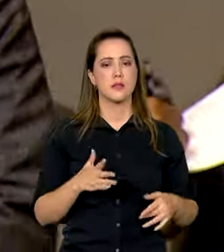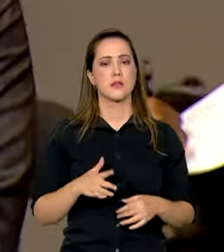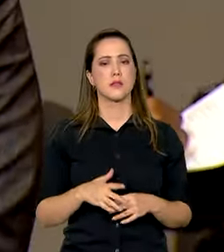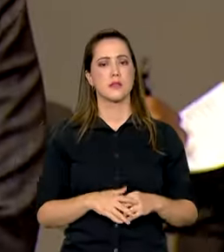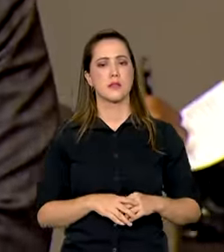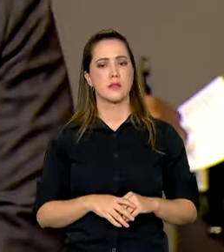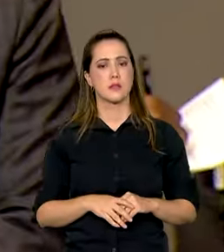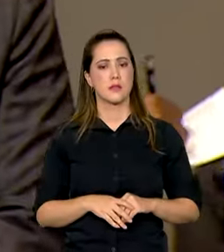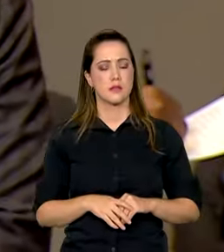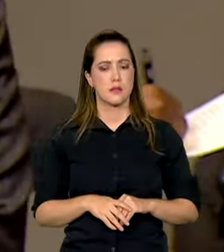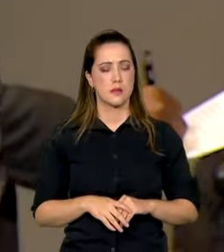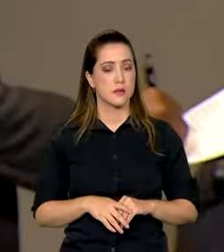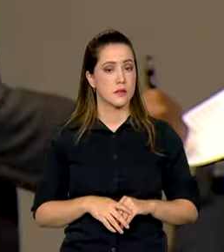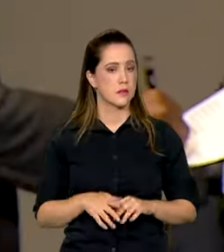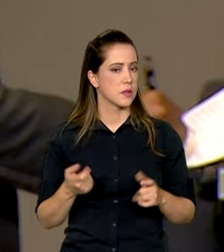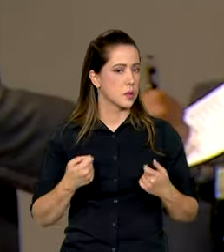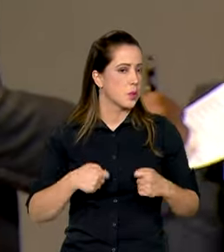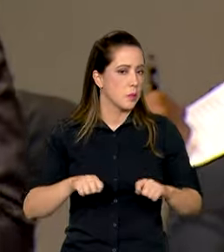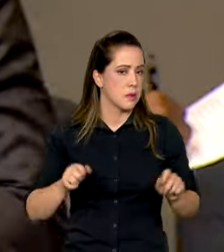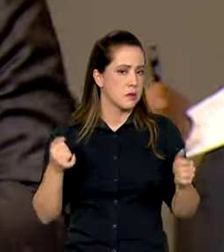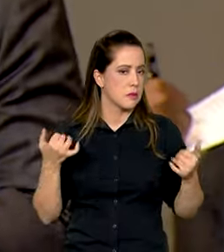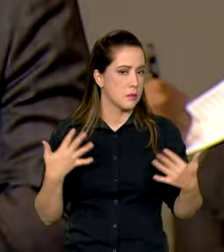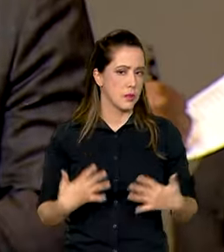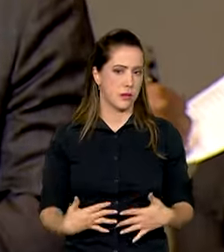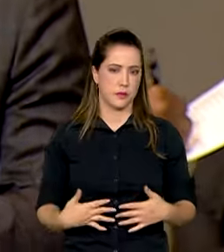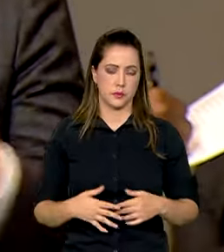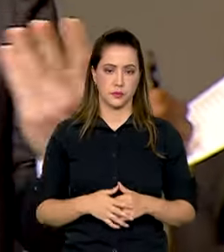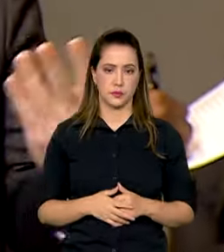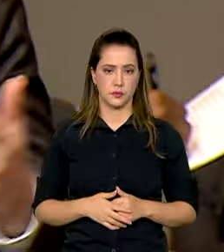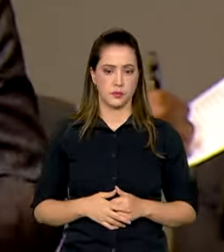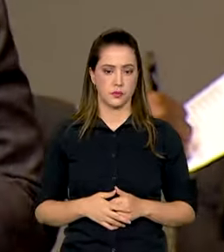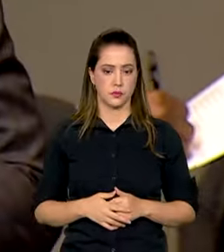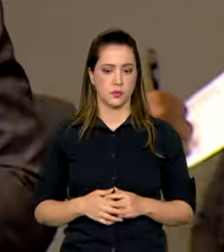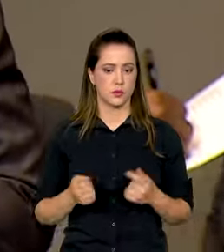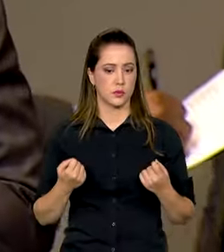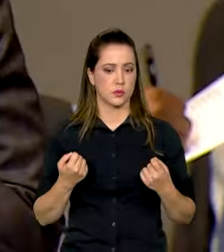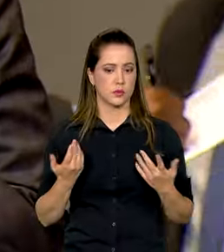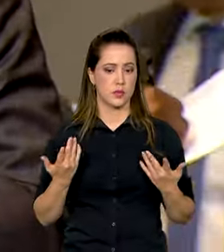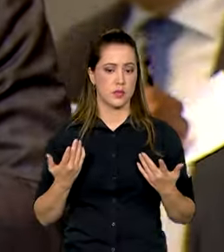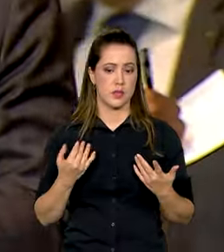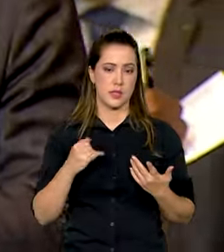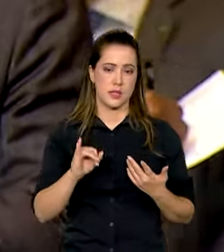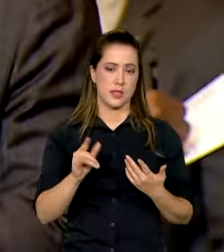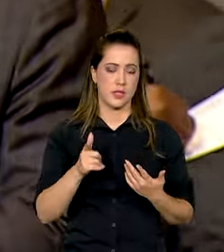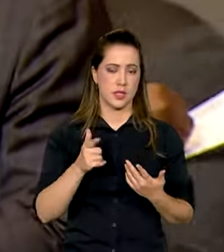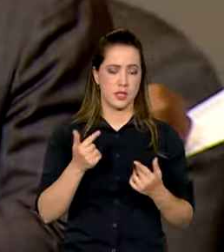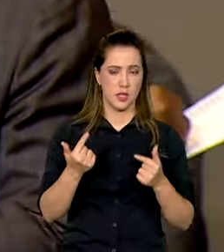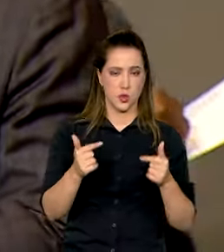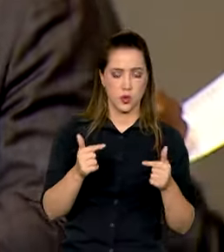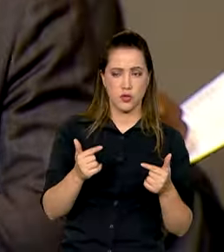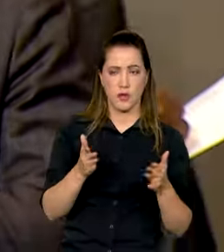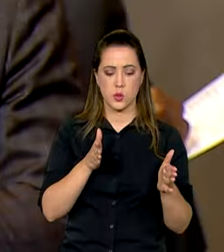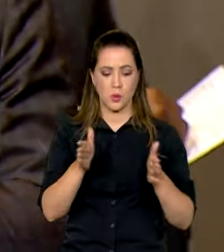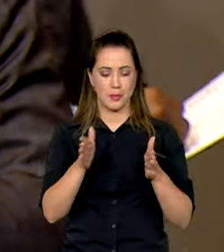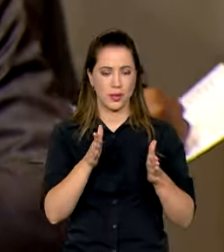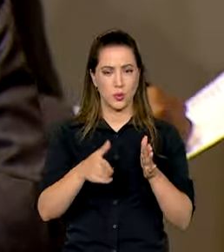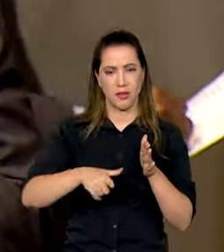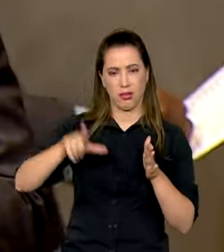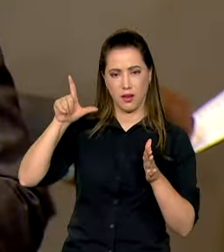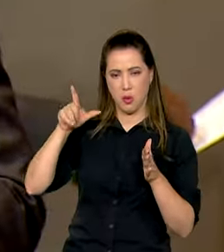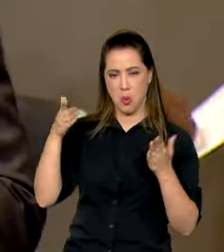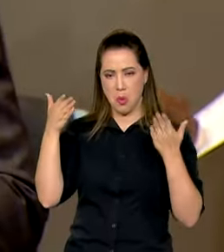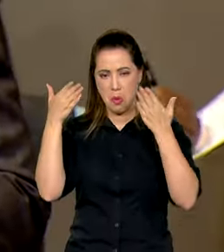nem fosse necessário, não fosse o período obscurantista e negacionista que a gente passou nos